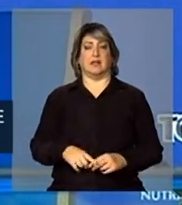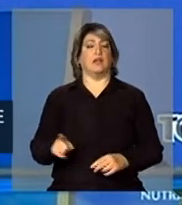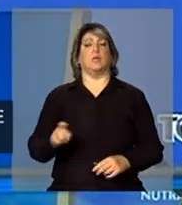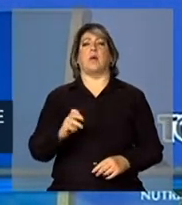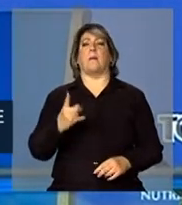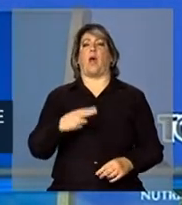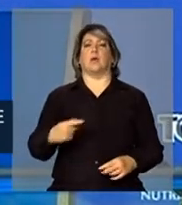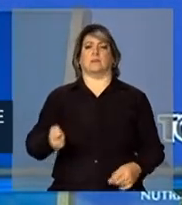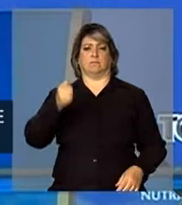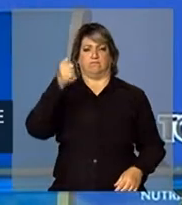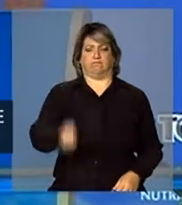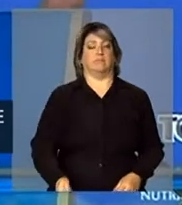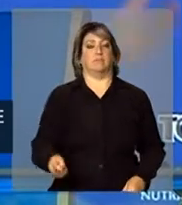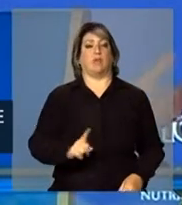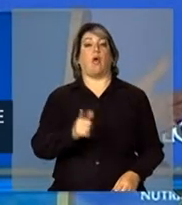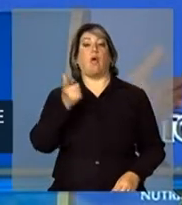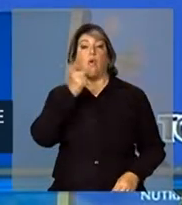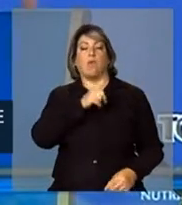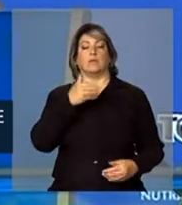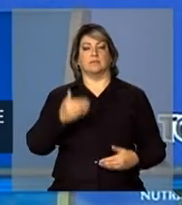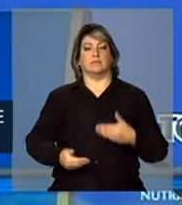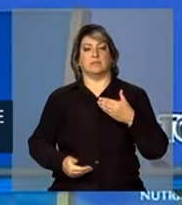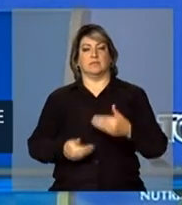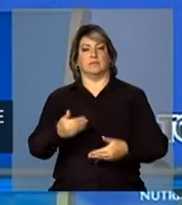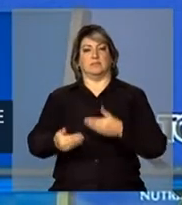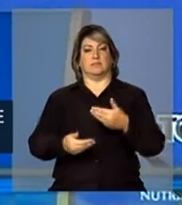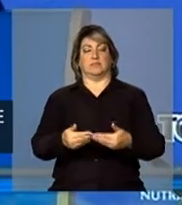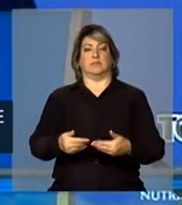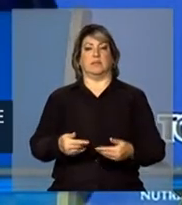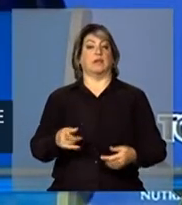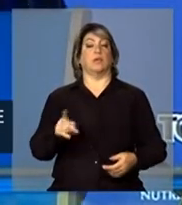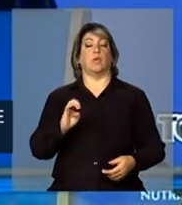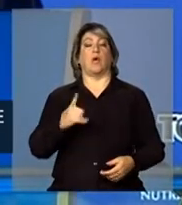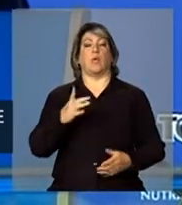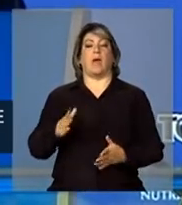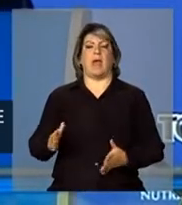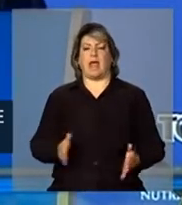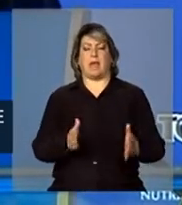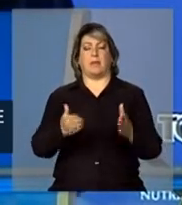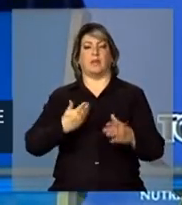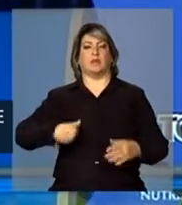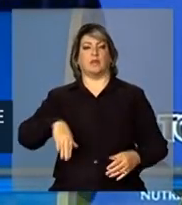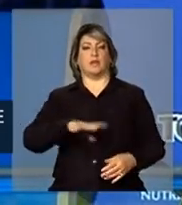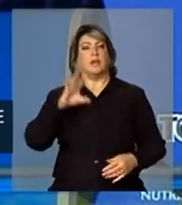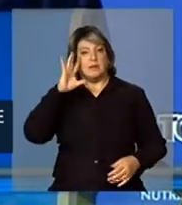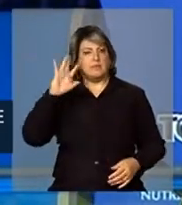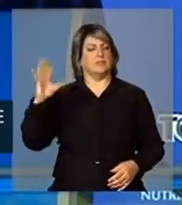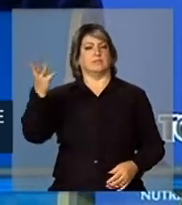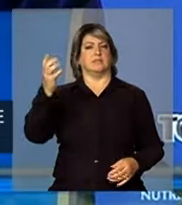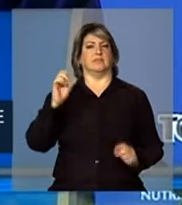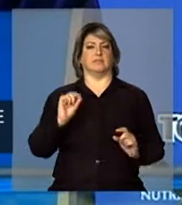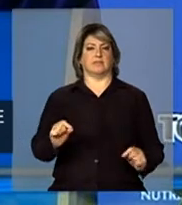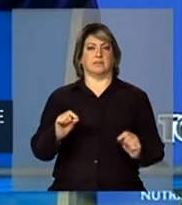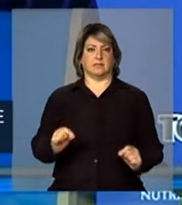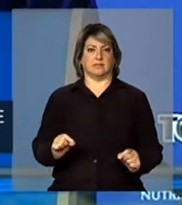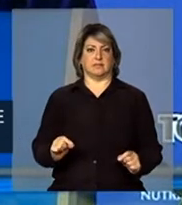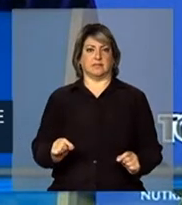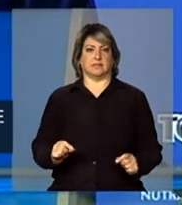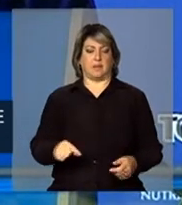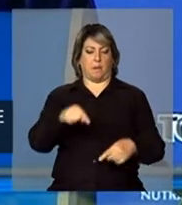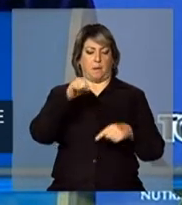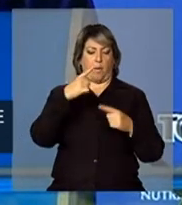imponha, é um processo que se constrói. Não é um caminho que a gente sai de um ponto de